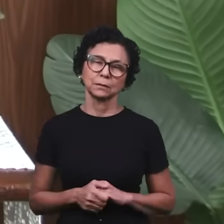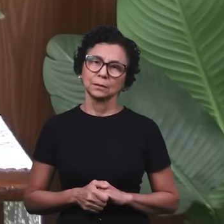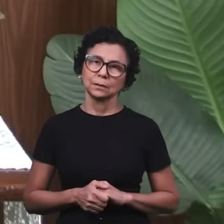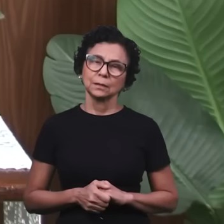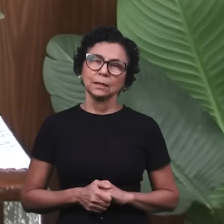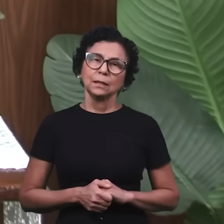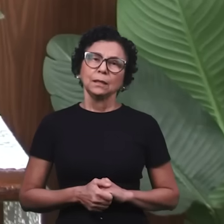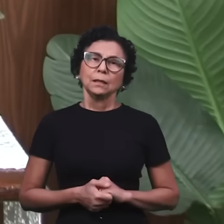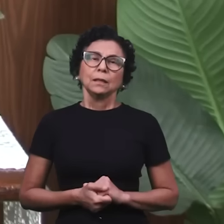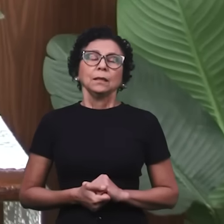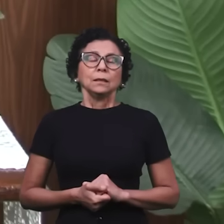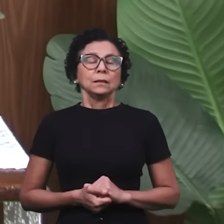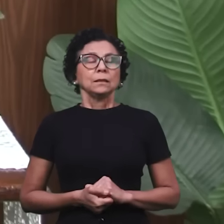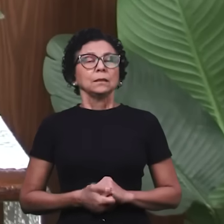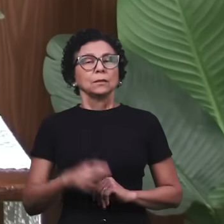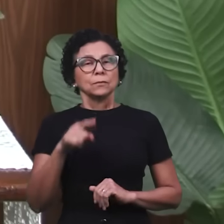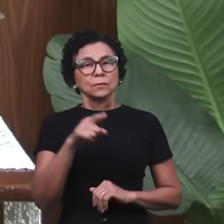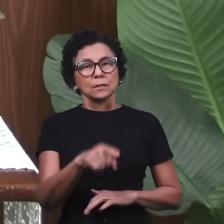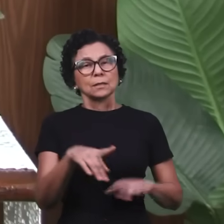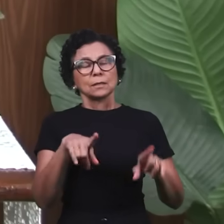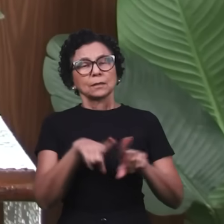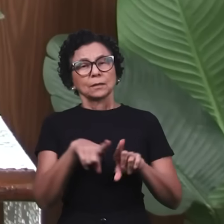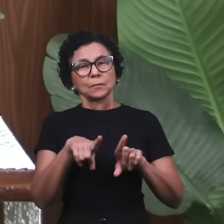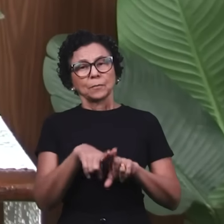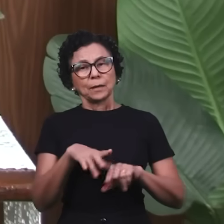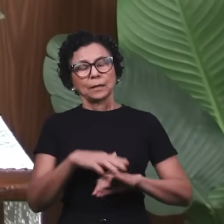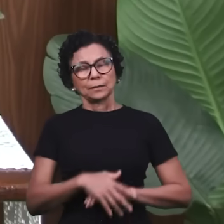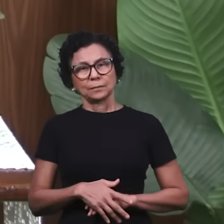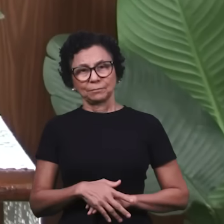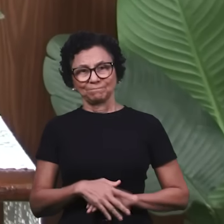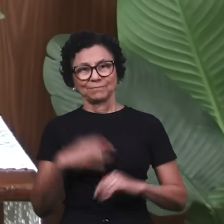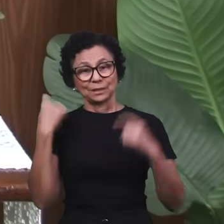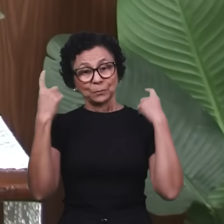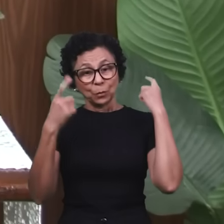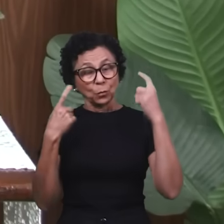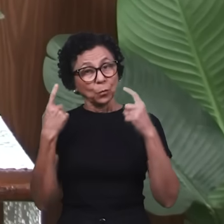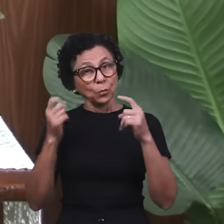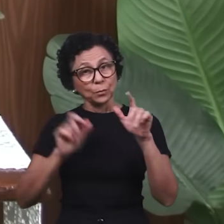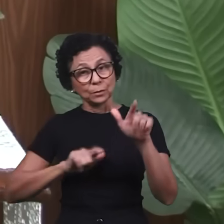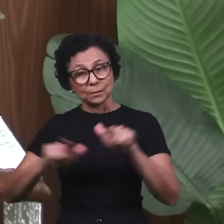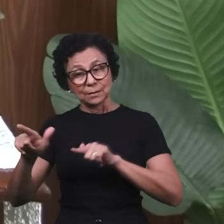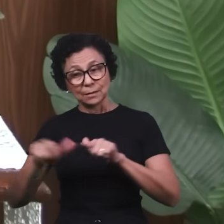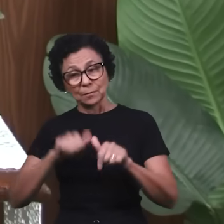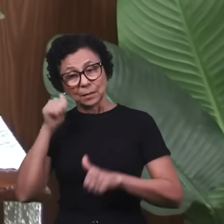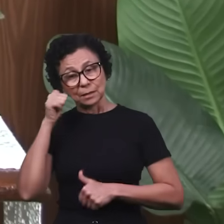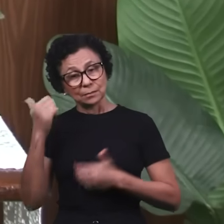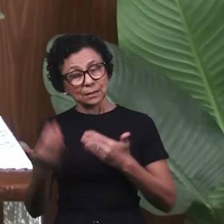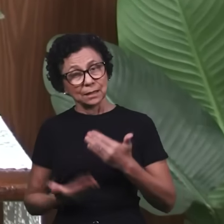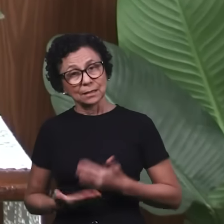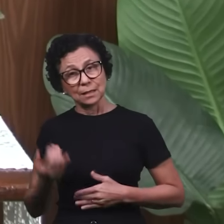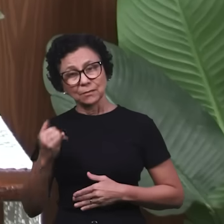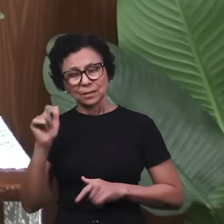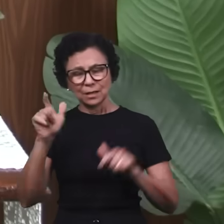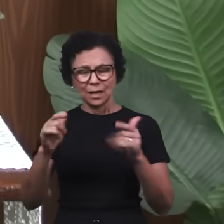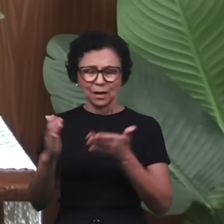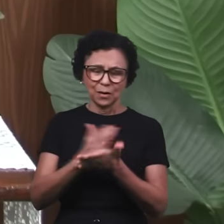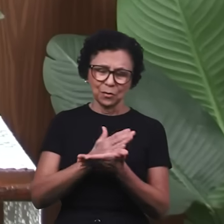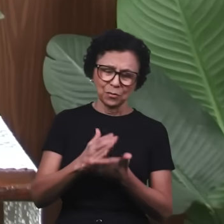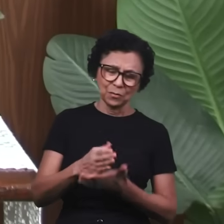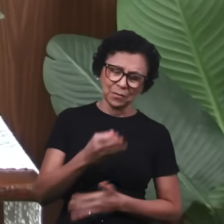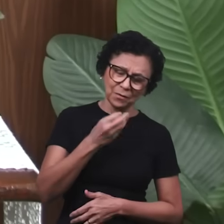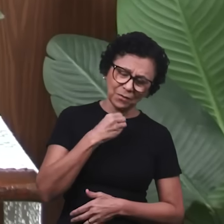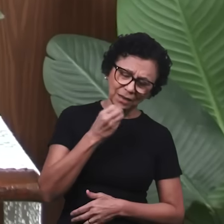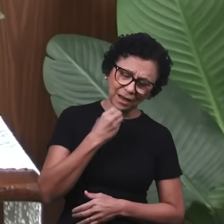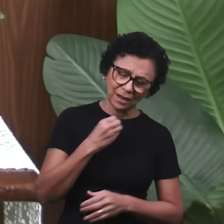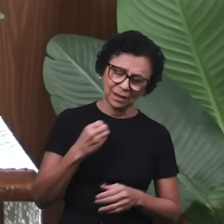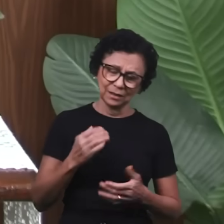ministério também alcance esse trabalho e que você possa ajudar a levantar aquelas que estão enfraquecidas, que estão